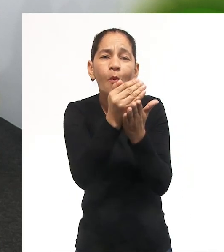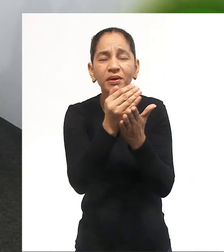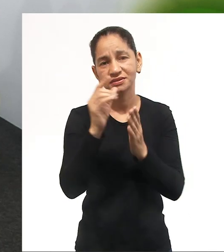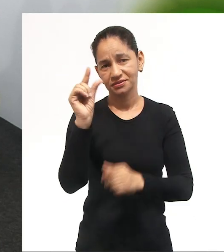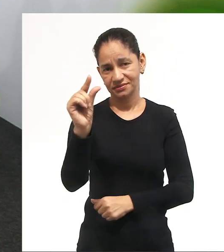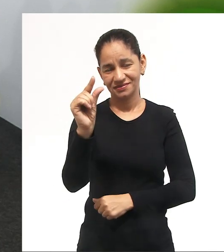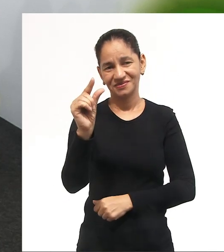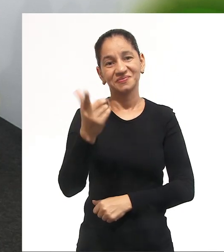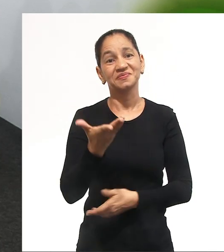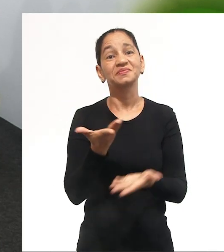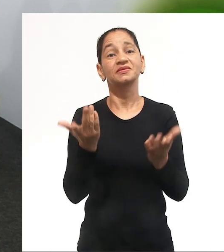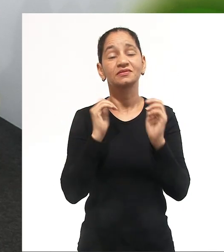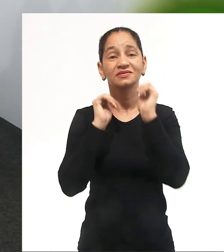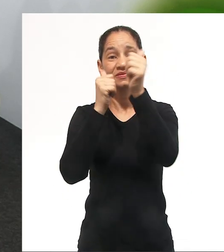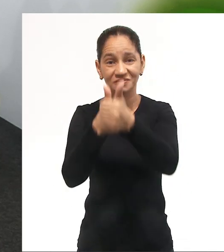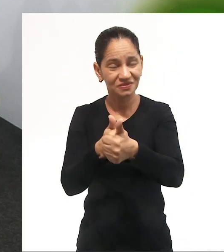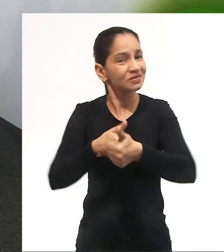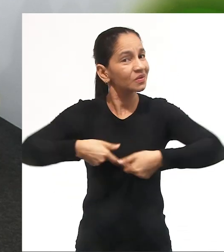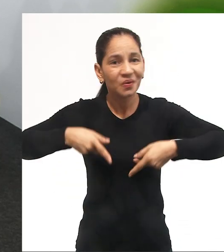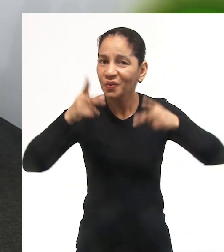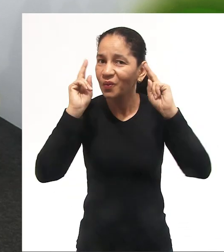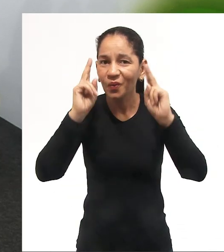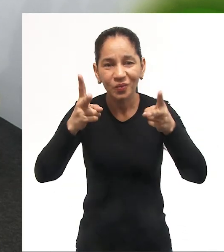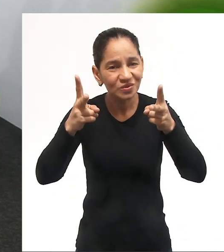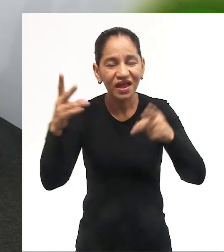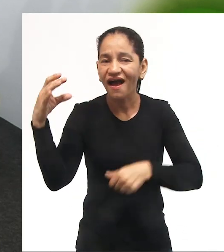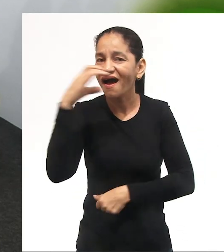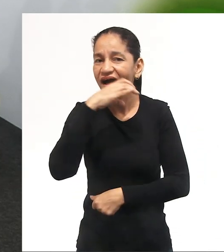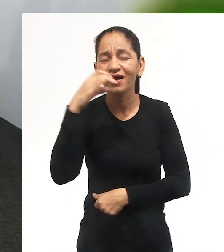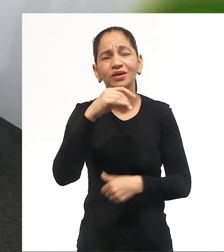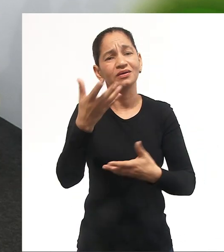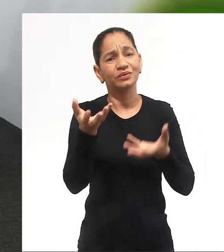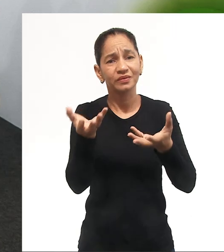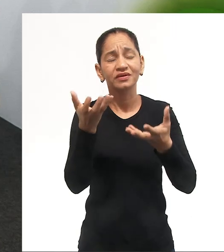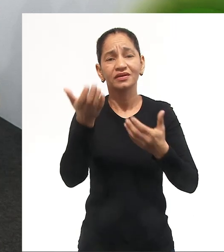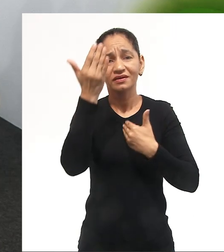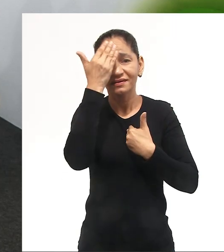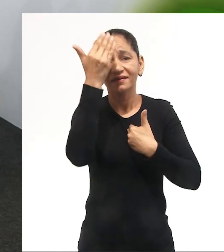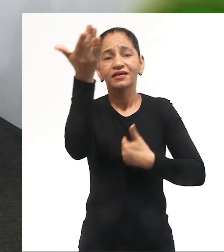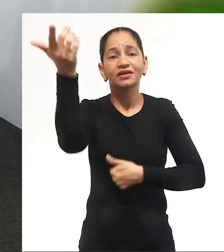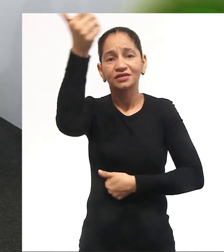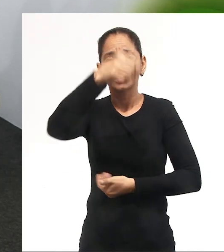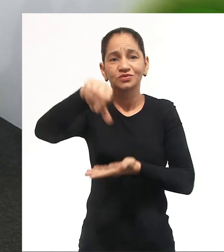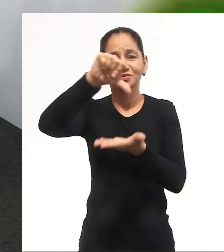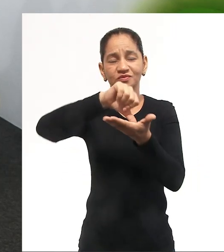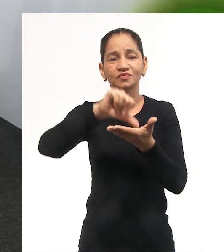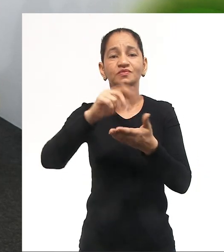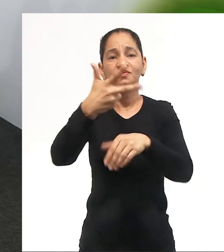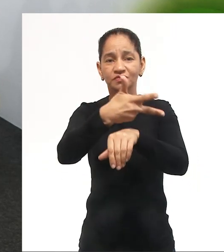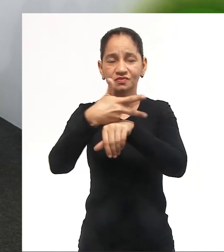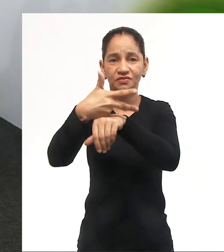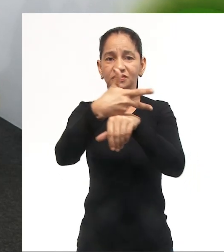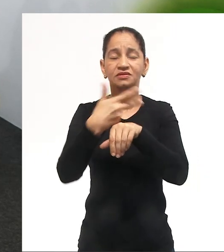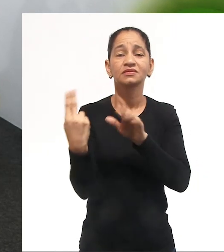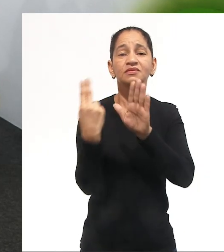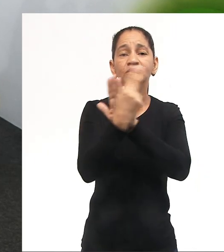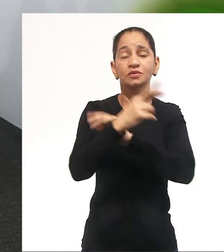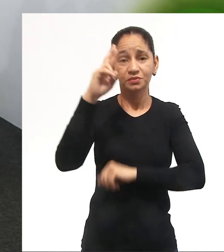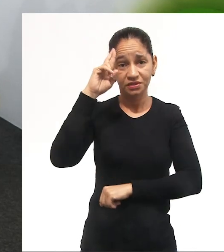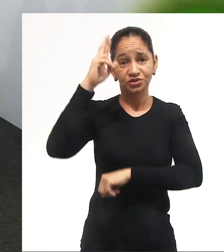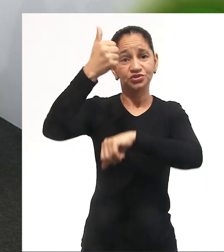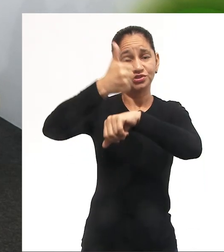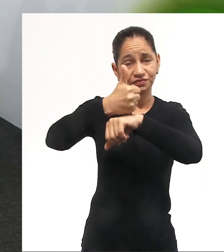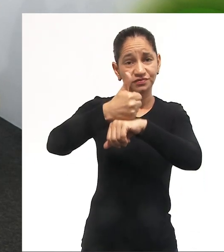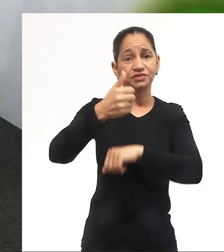começando. Só seguir reto toda a vida, que é logo ali. Eu queria agradecer a equipe dos estúdios, aí, em nome do Flávio,